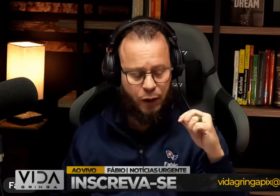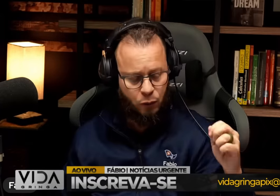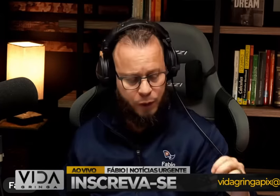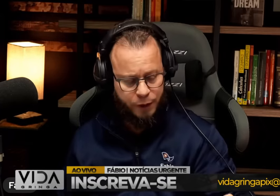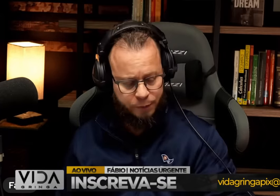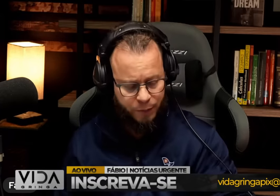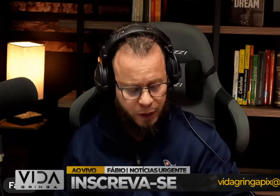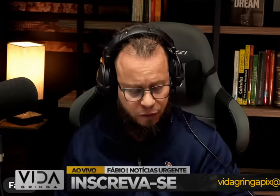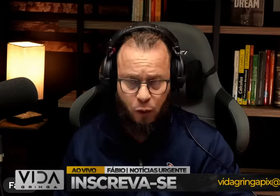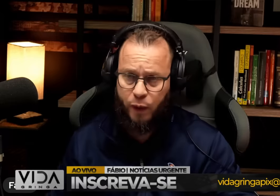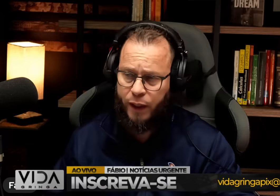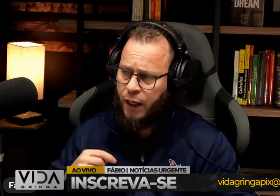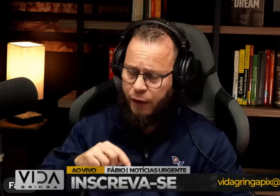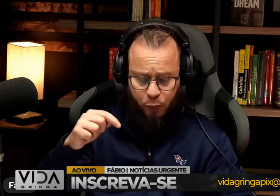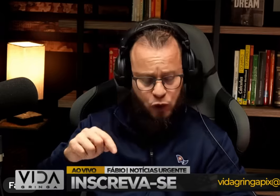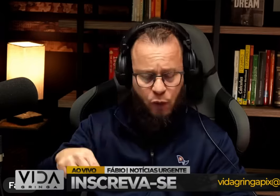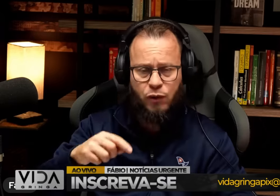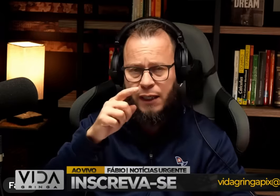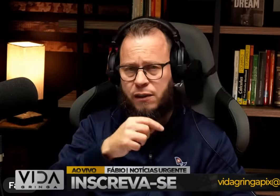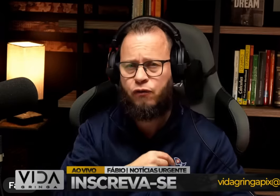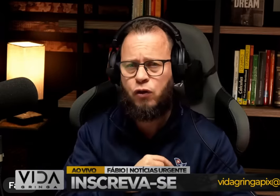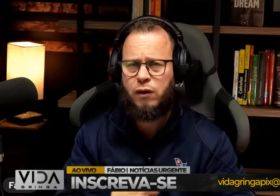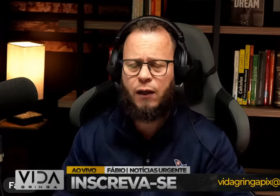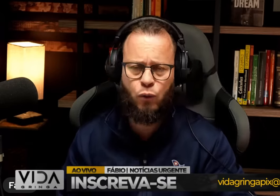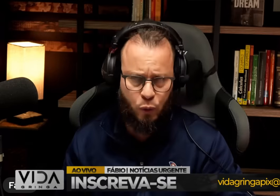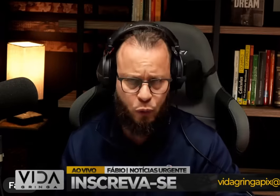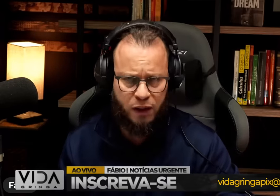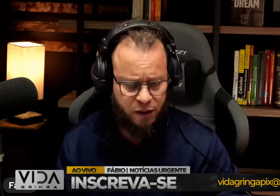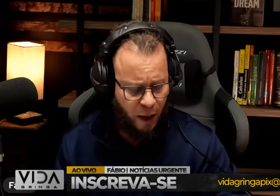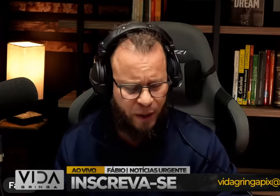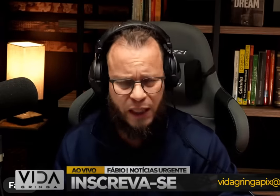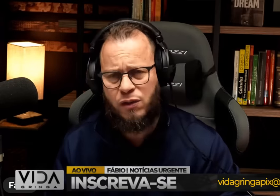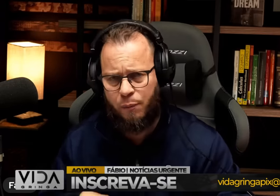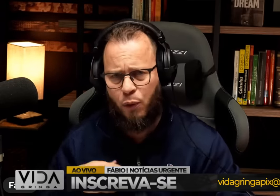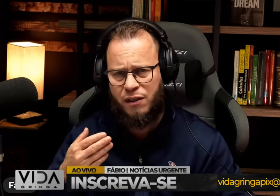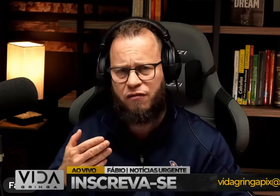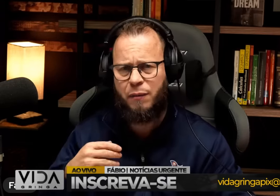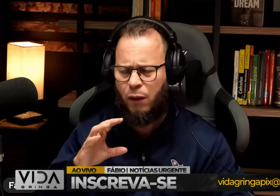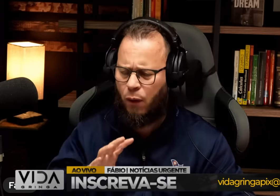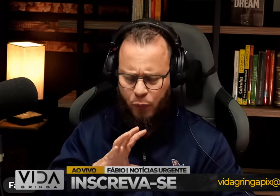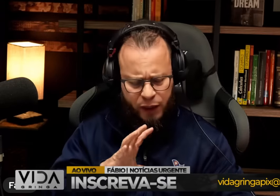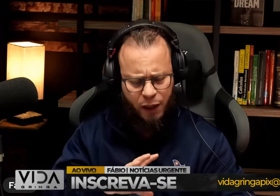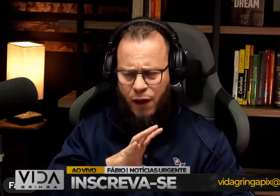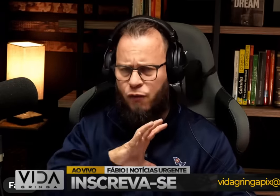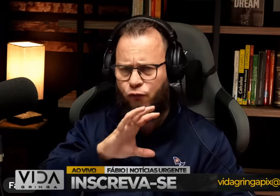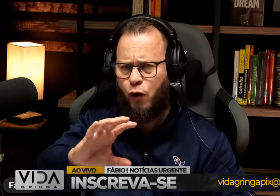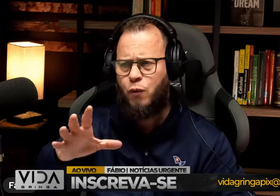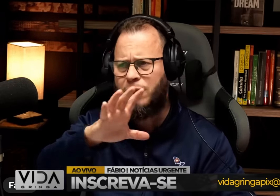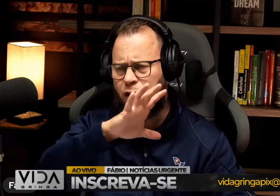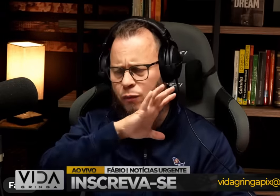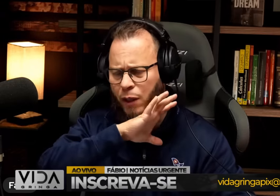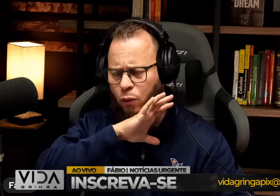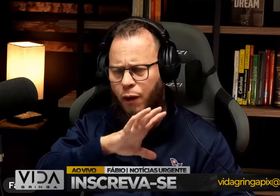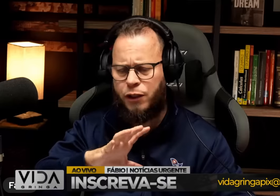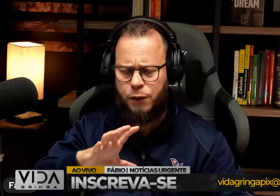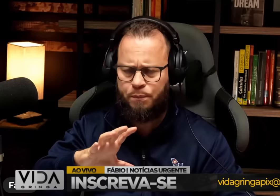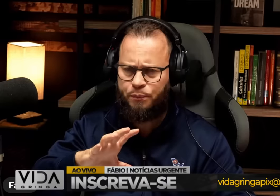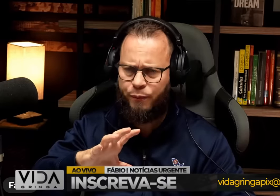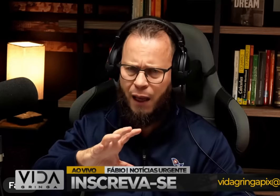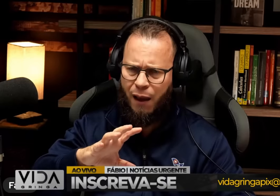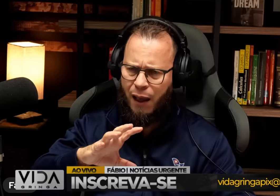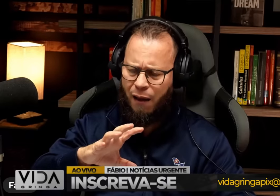Que vergonha, que vergonha. Depois eu vou botar esse vídeo lá no grupo do WhatsApp para que você possa ver melhor, porque foi uma das